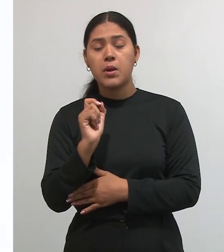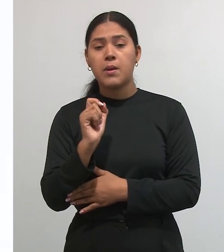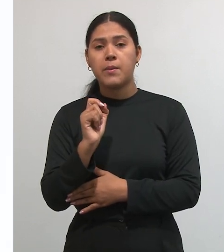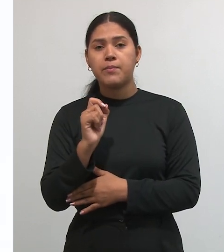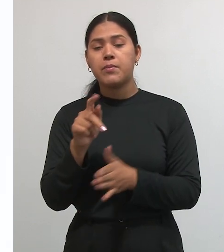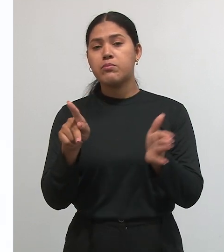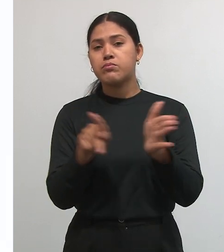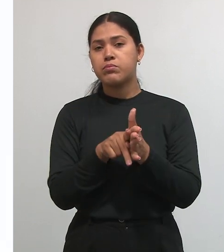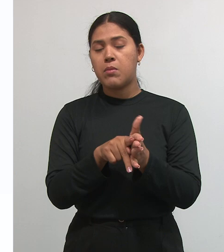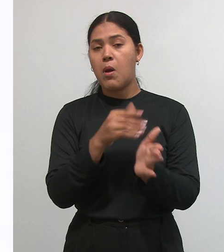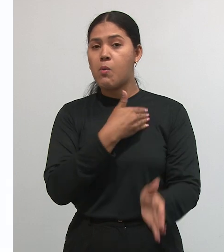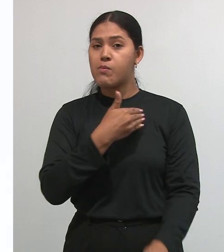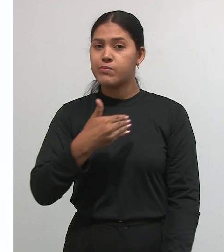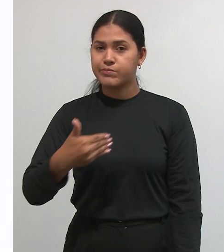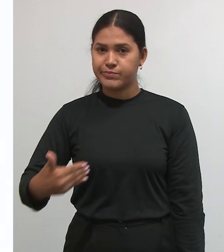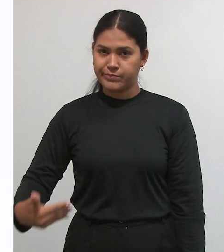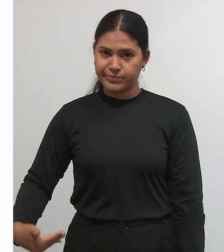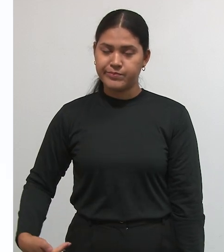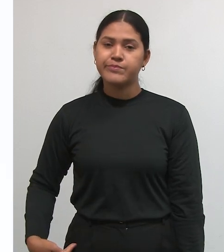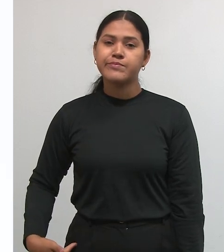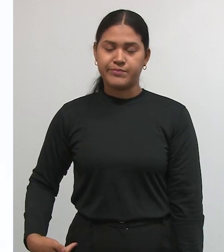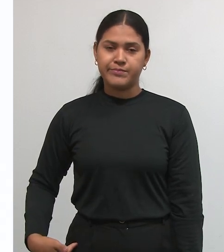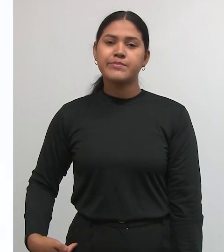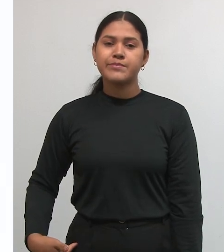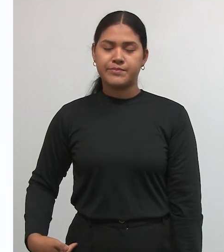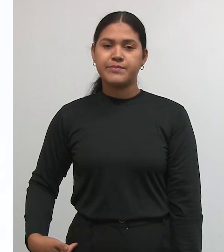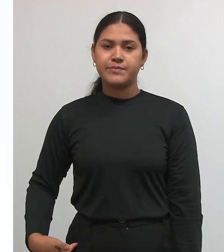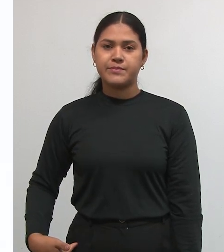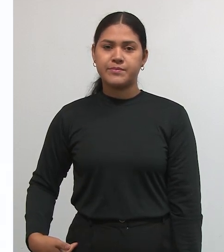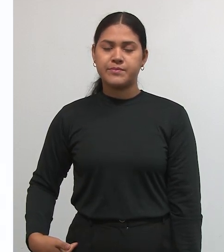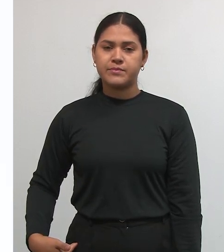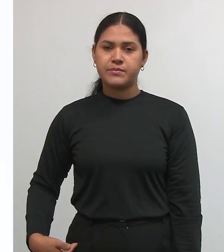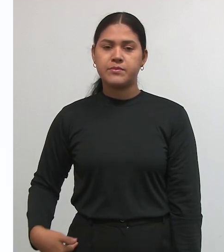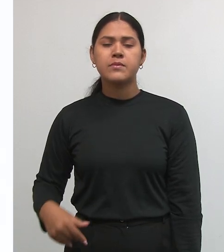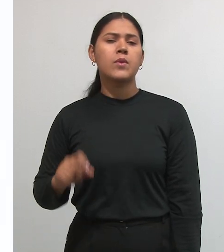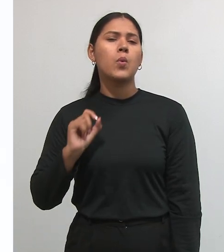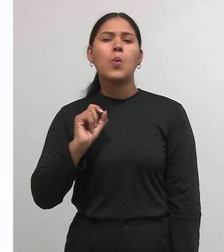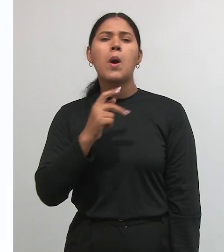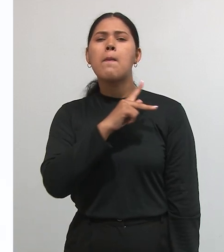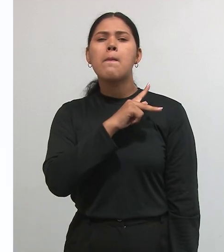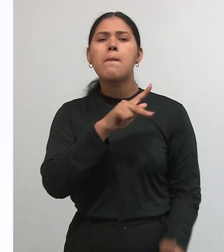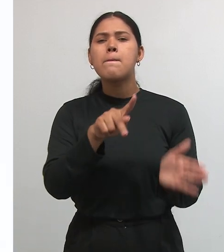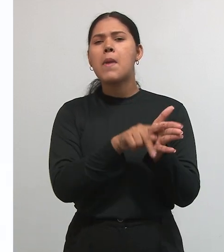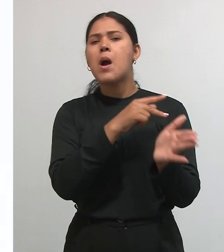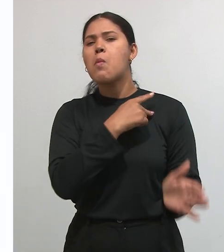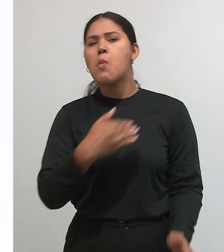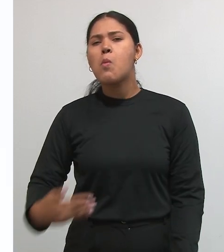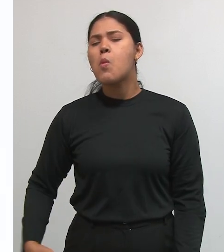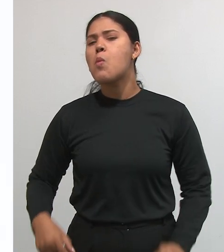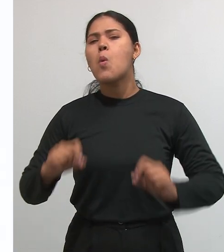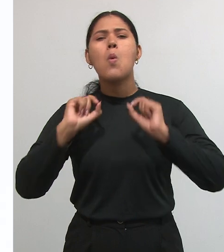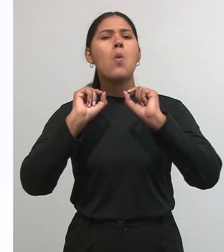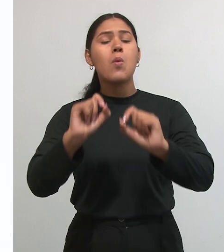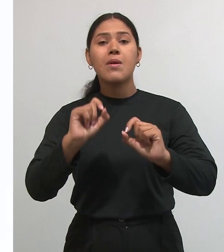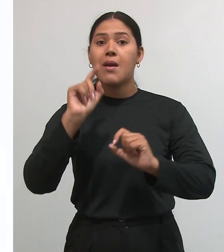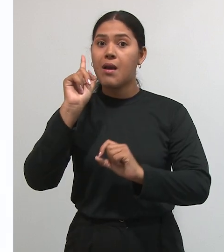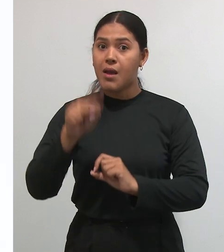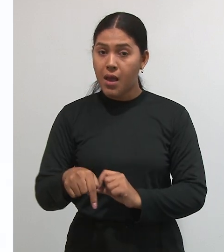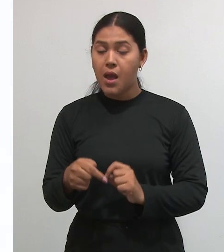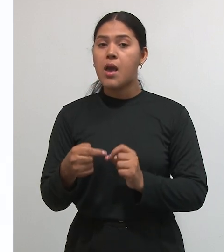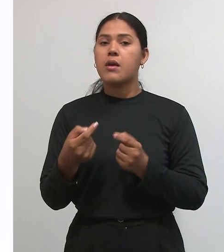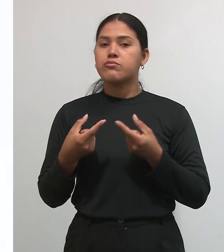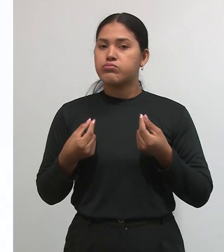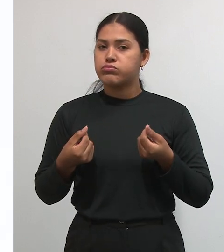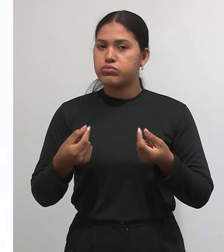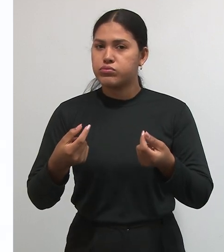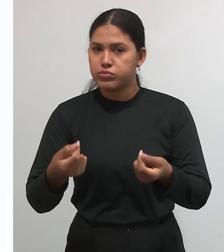é o mesmo, é o patrimônio público. E o patrimônio público, ele é o quê? Ele também é o conjunto de bens,